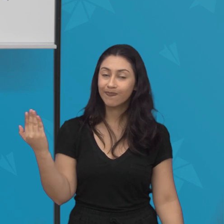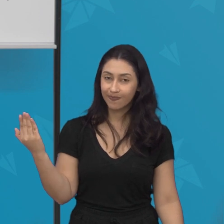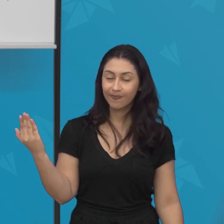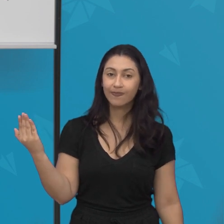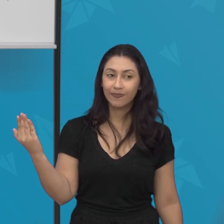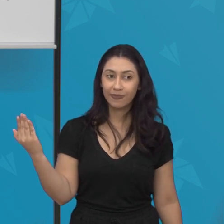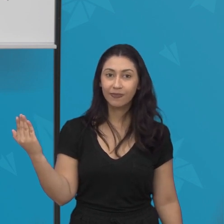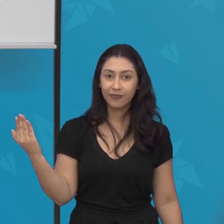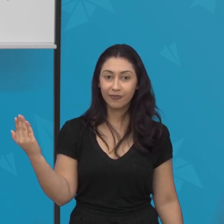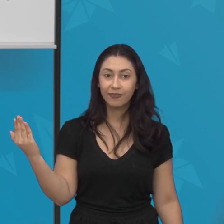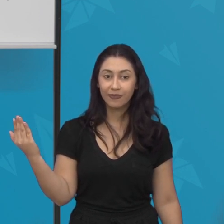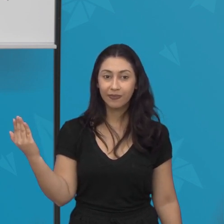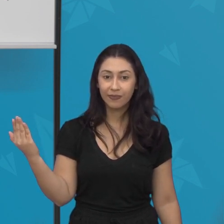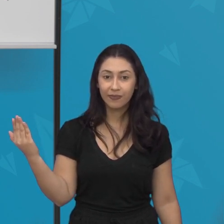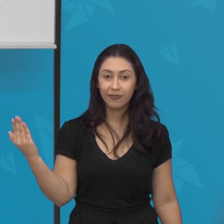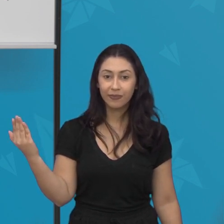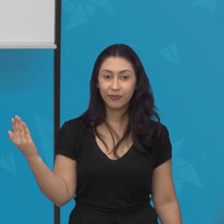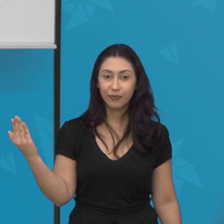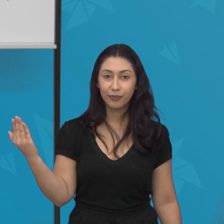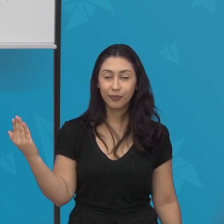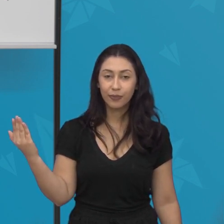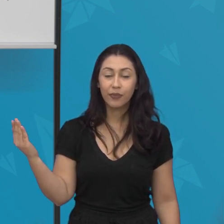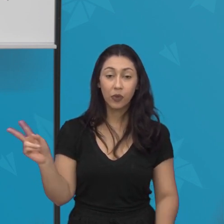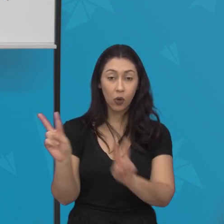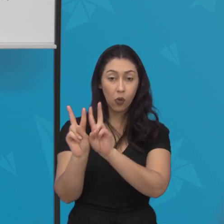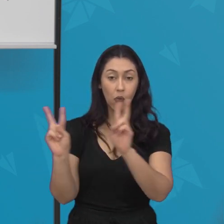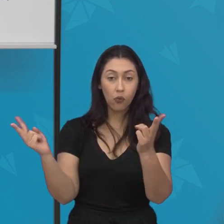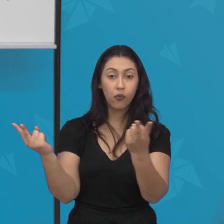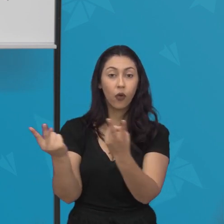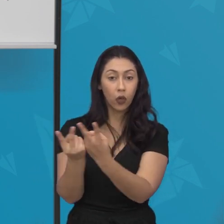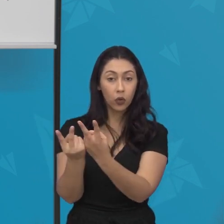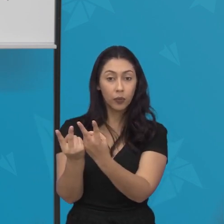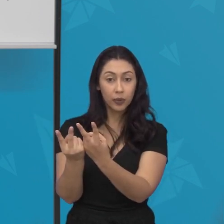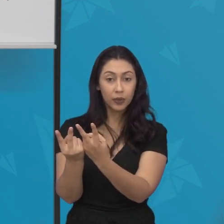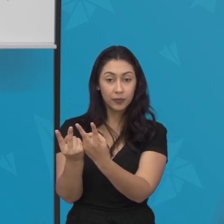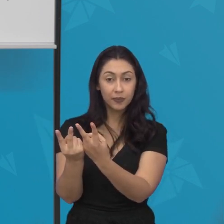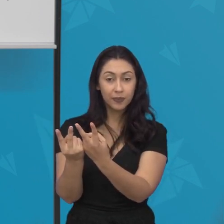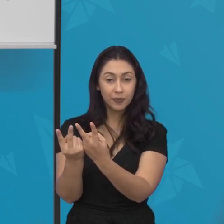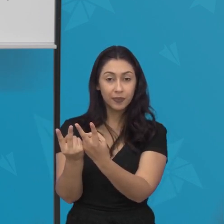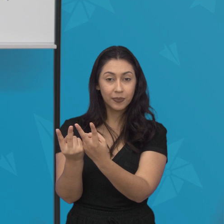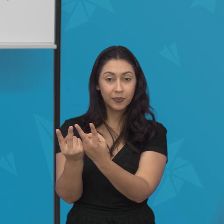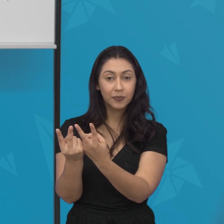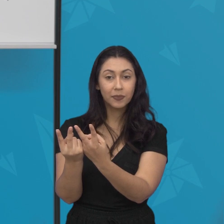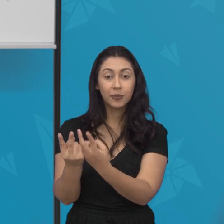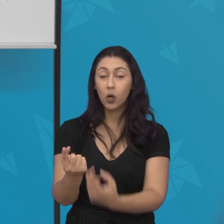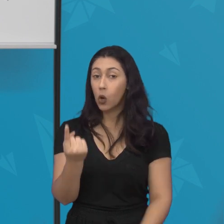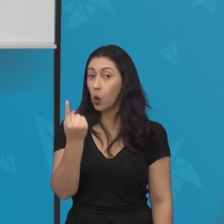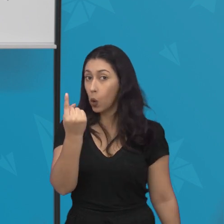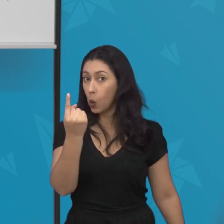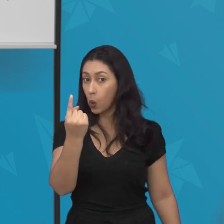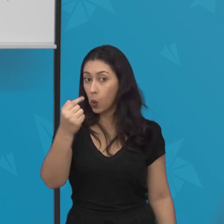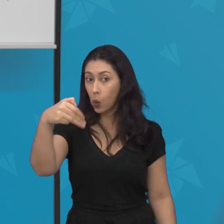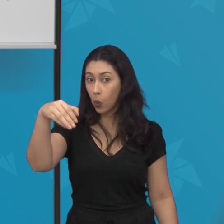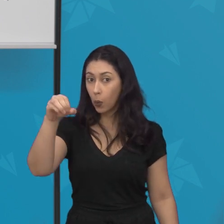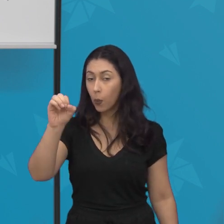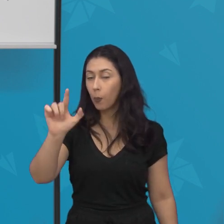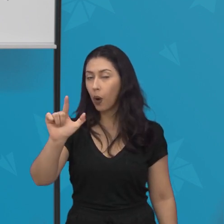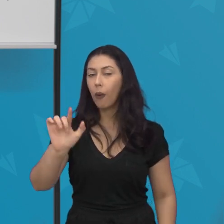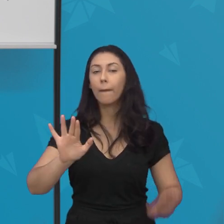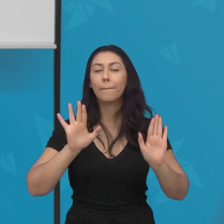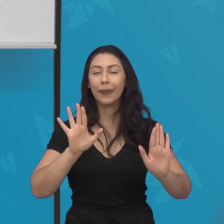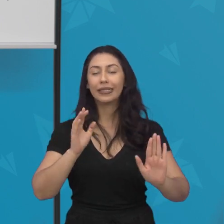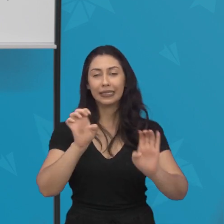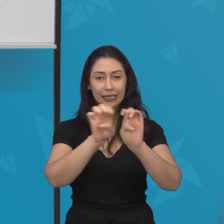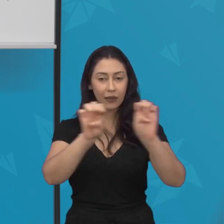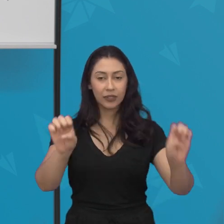com o nosso hidrogênio, vai trabalhar com esse valor. Então a gente pode colocar aqui que o número de mols, que são 3 aqui